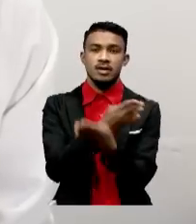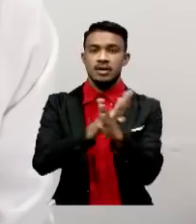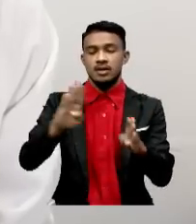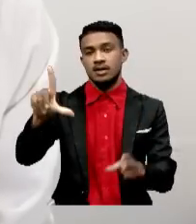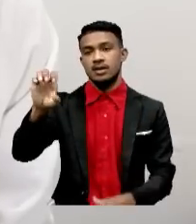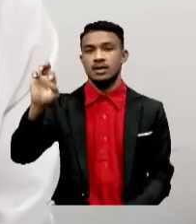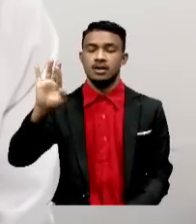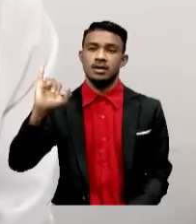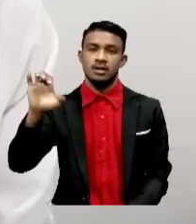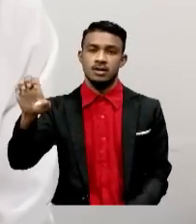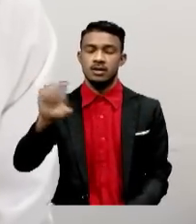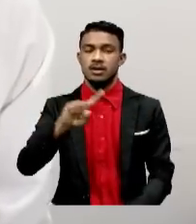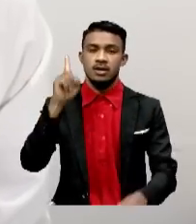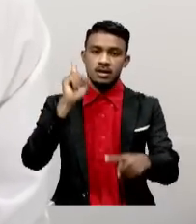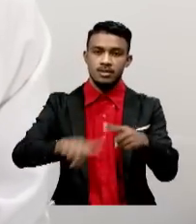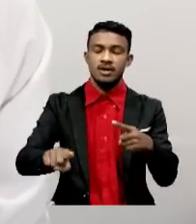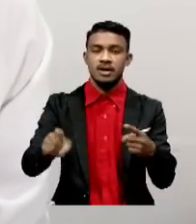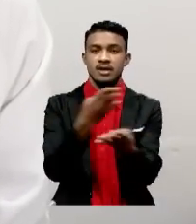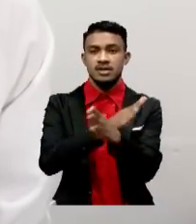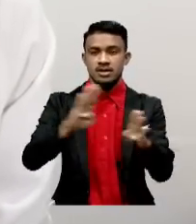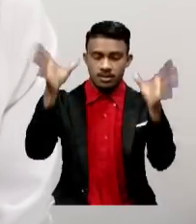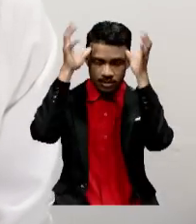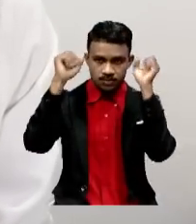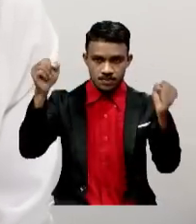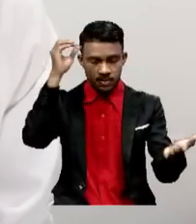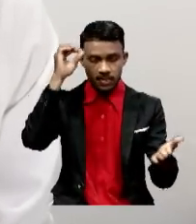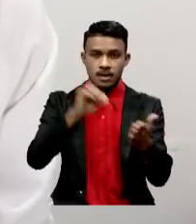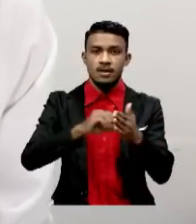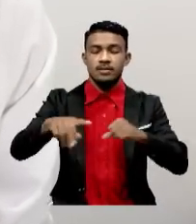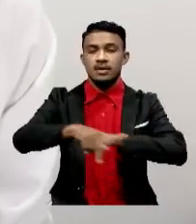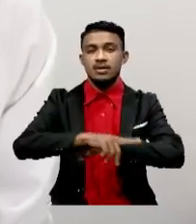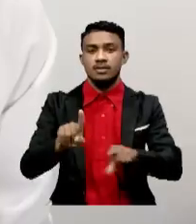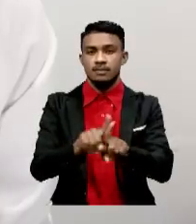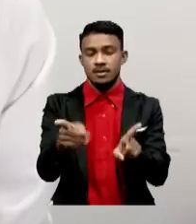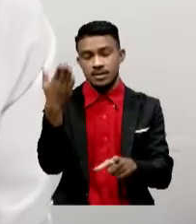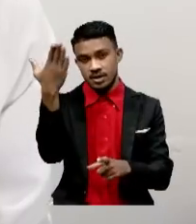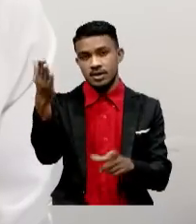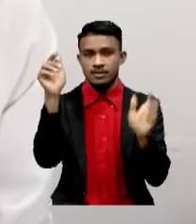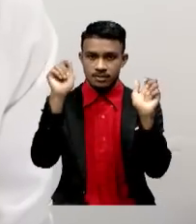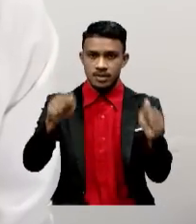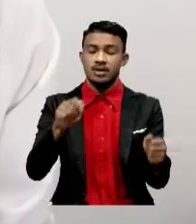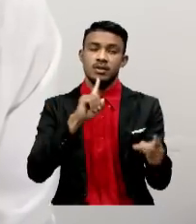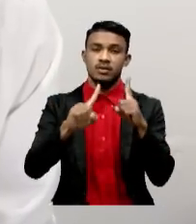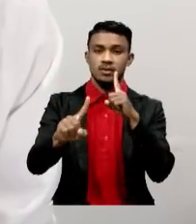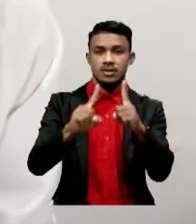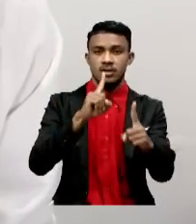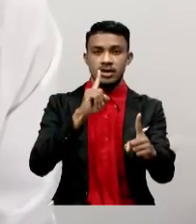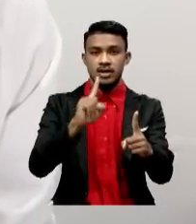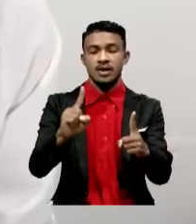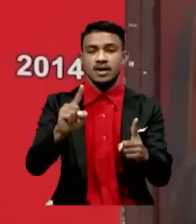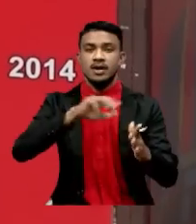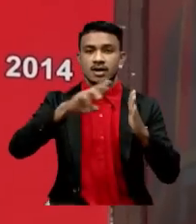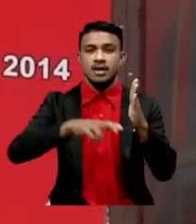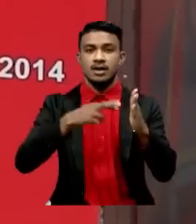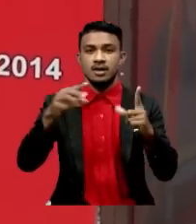Timur, labele sai presidente no Secretário-Geral Partido, mai be, nha parte, só explica deit, requisitos ba membro